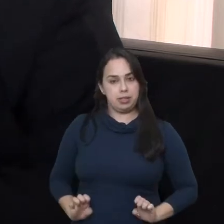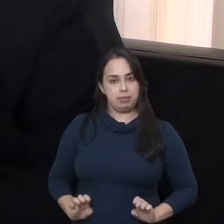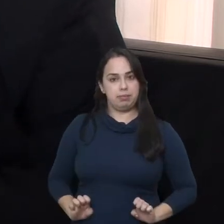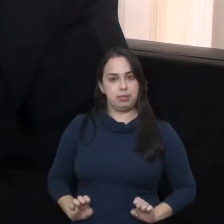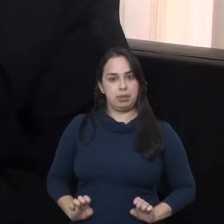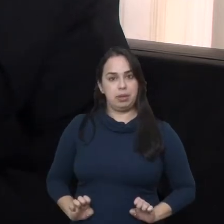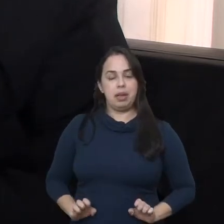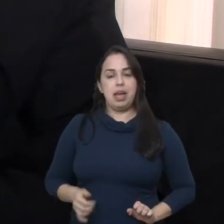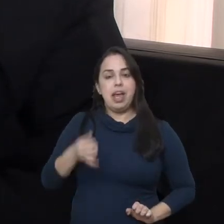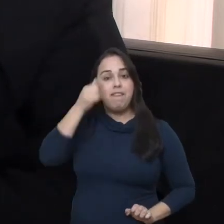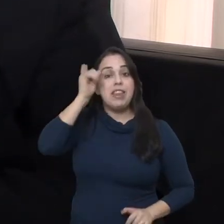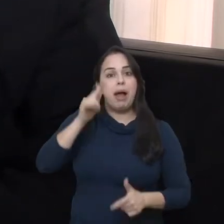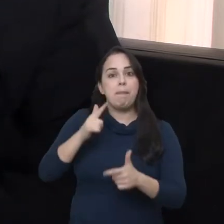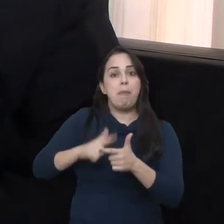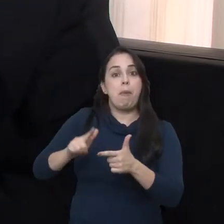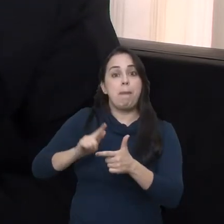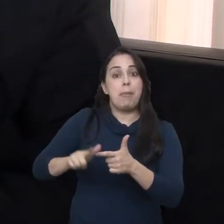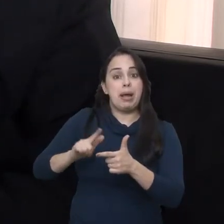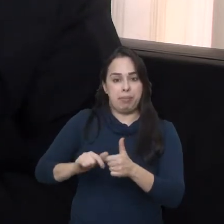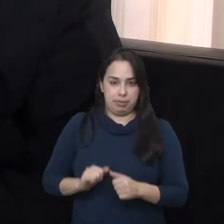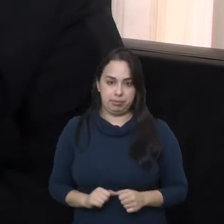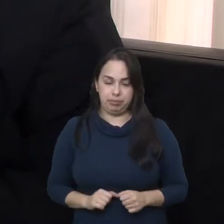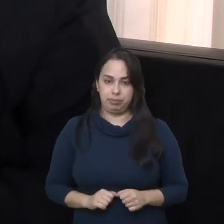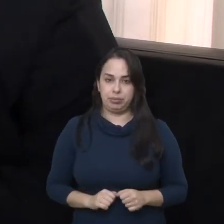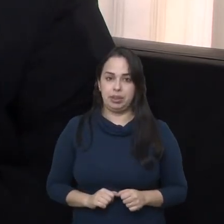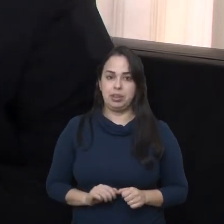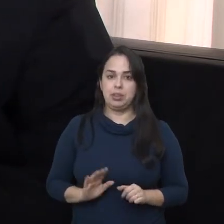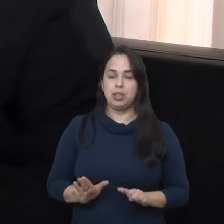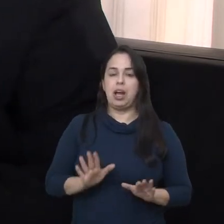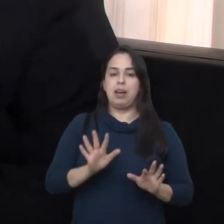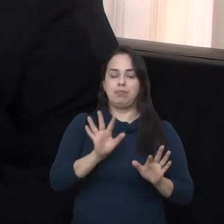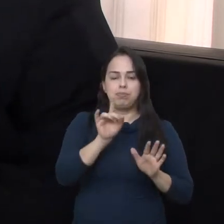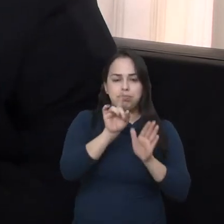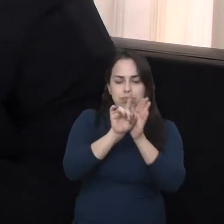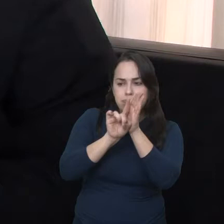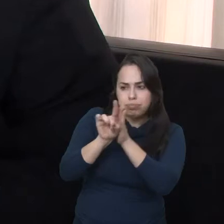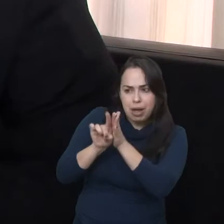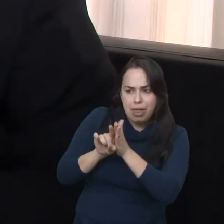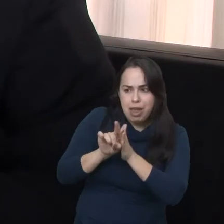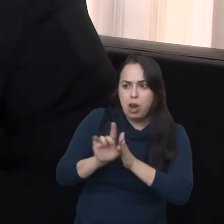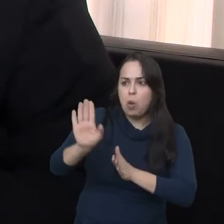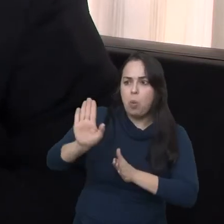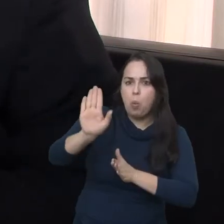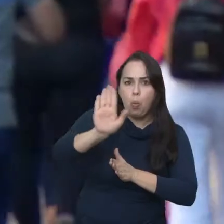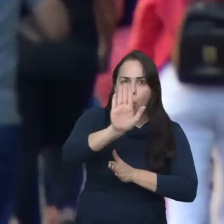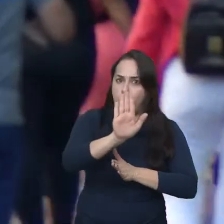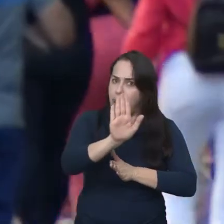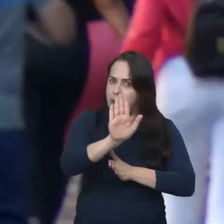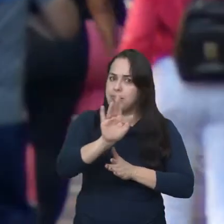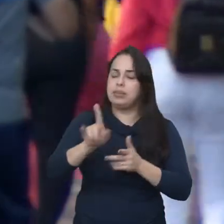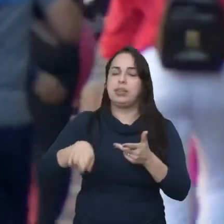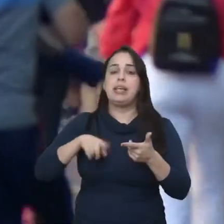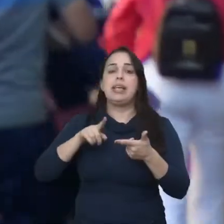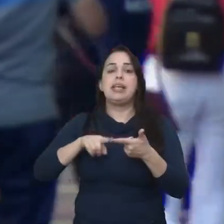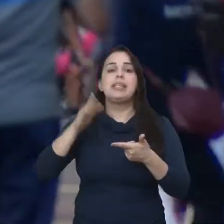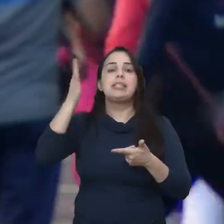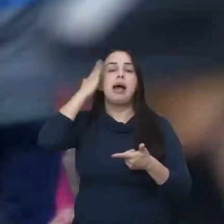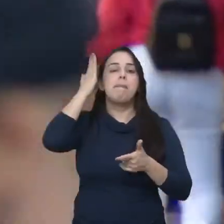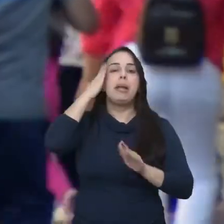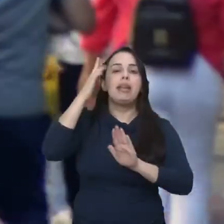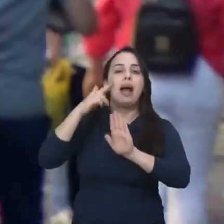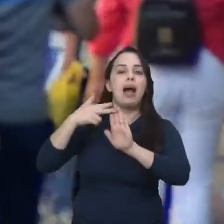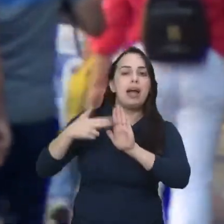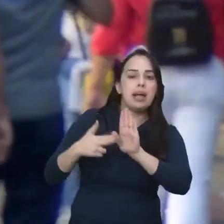que está passando. Muito bom senso, né, para que a gente não tenha problema com boca de urna nessa eleição. Após analisar e